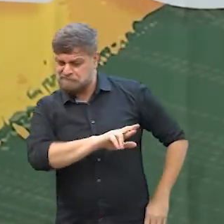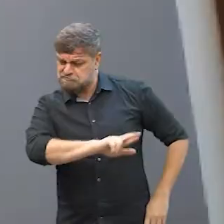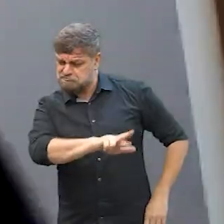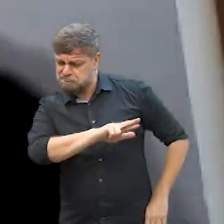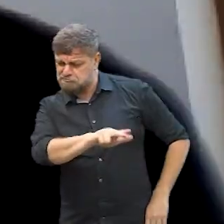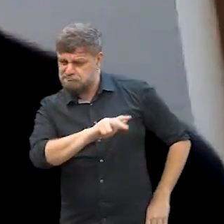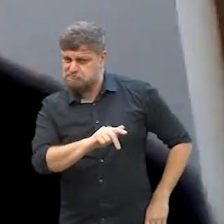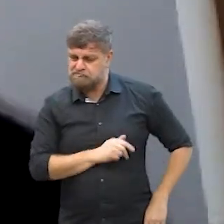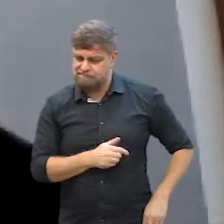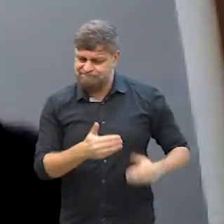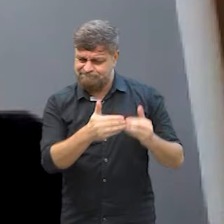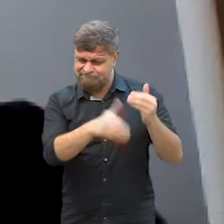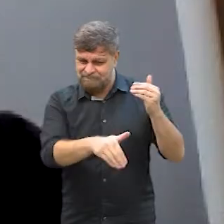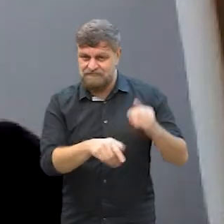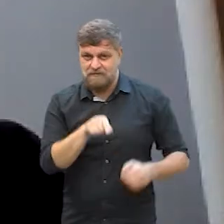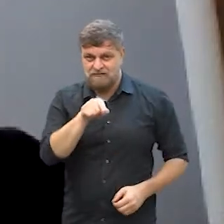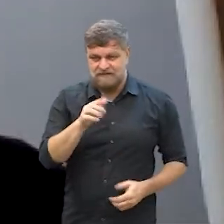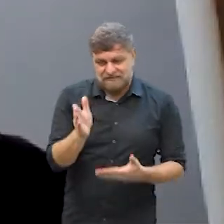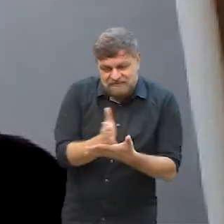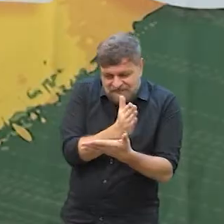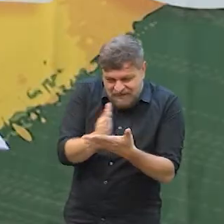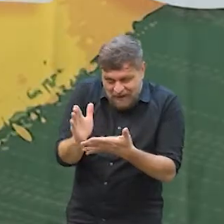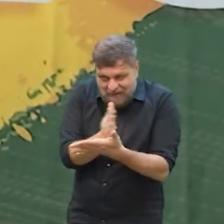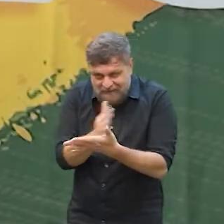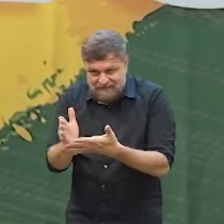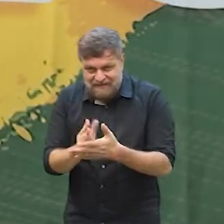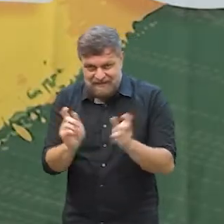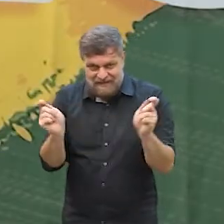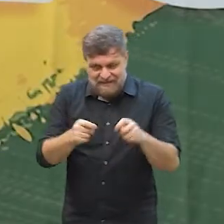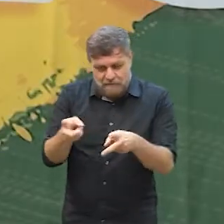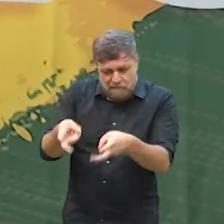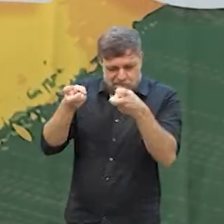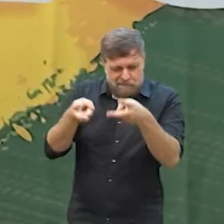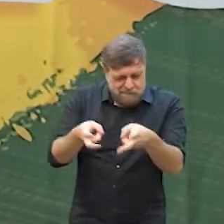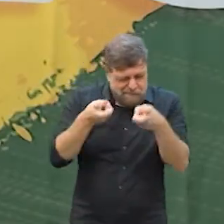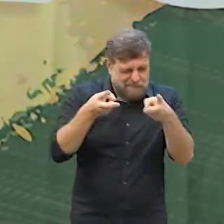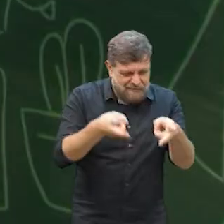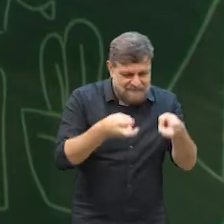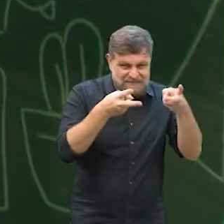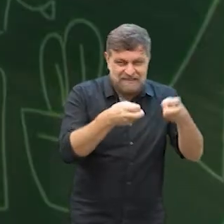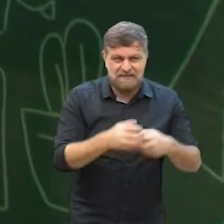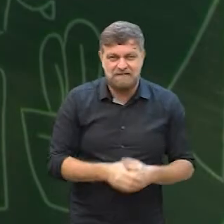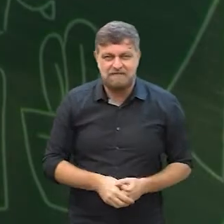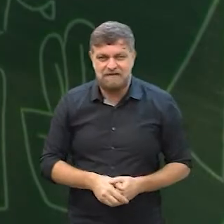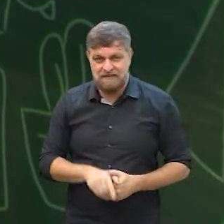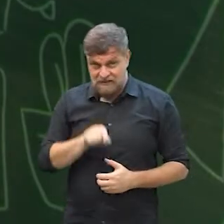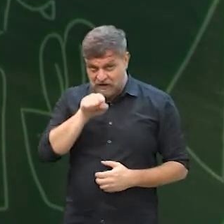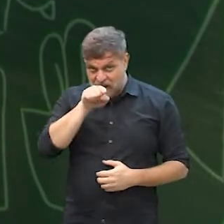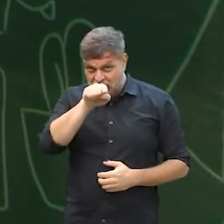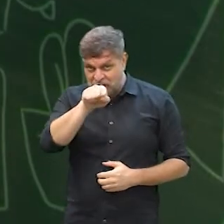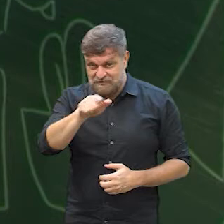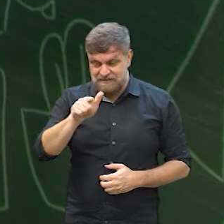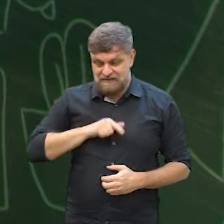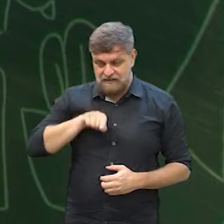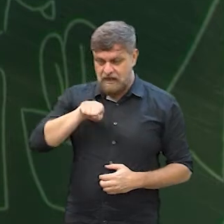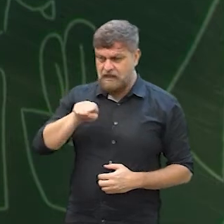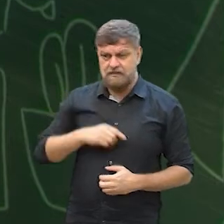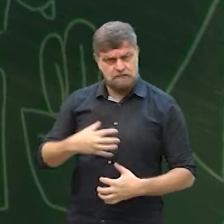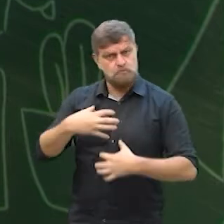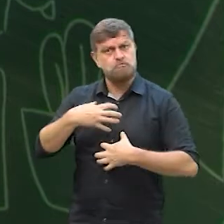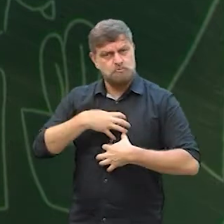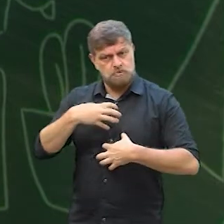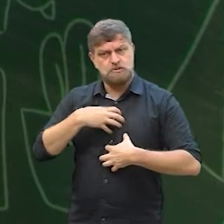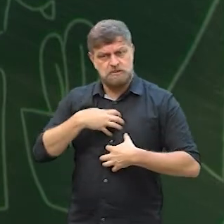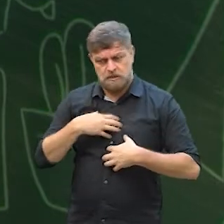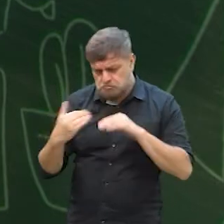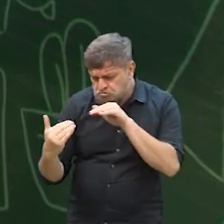não. Enfim, você já começa a ver isso daí, de repente, um certo dom na